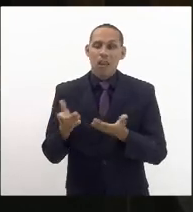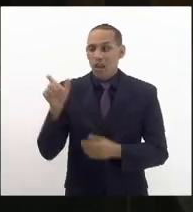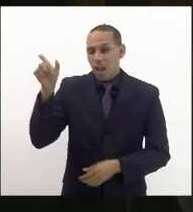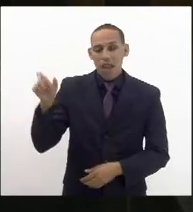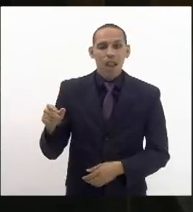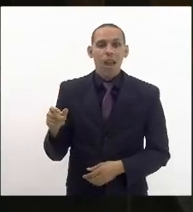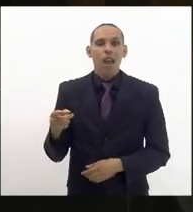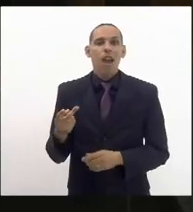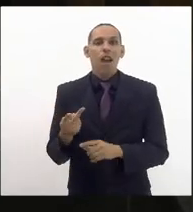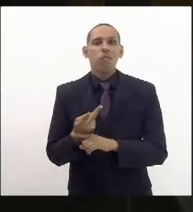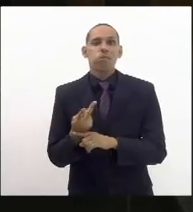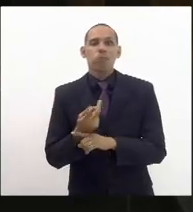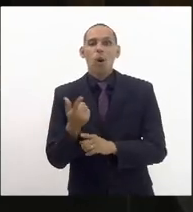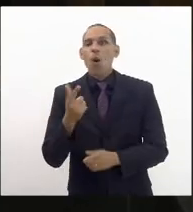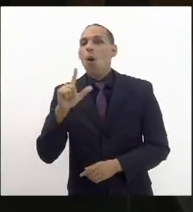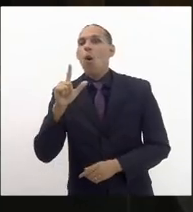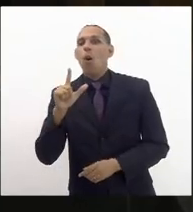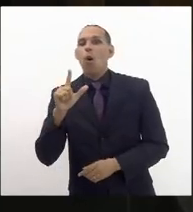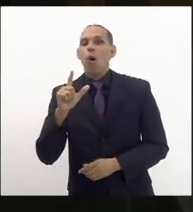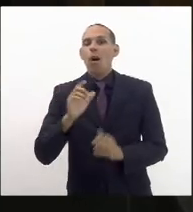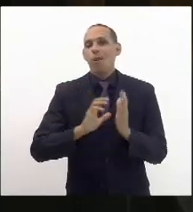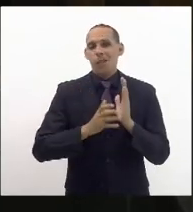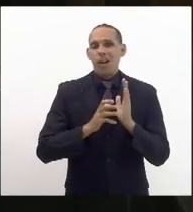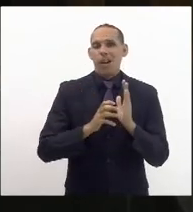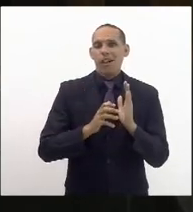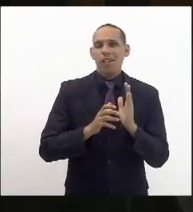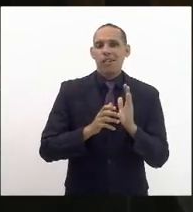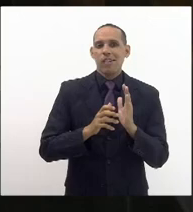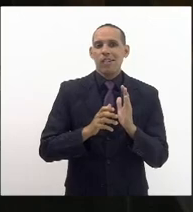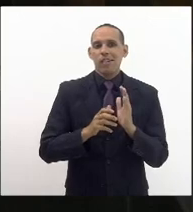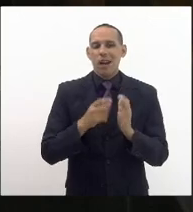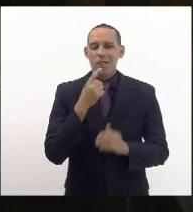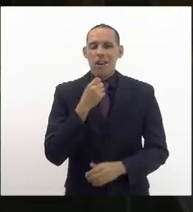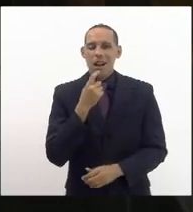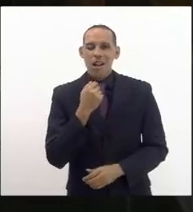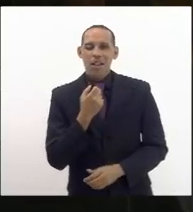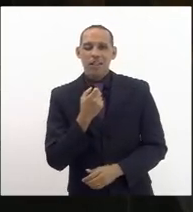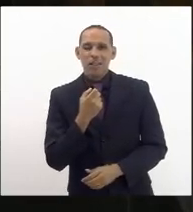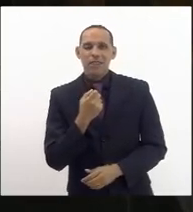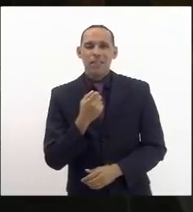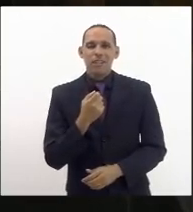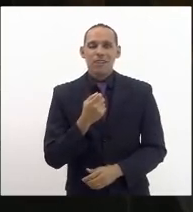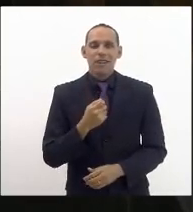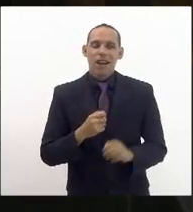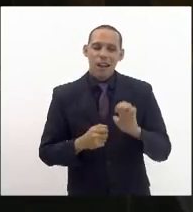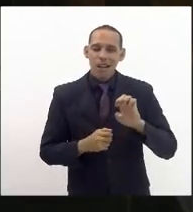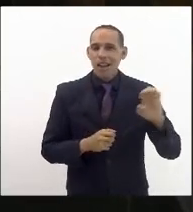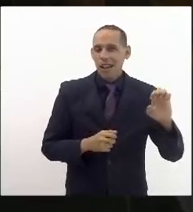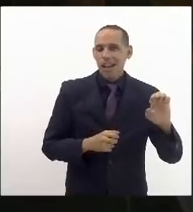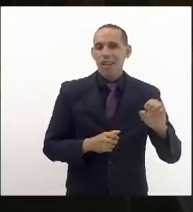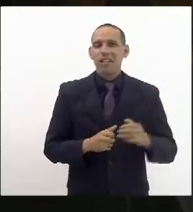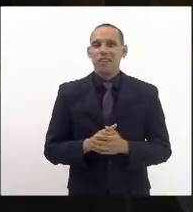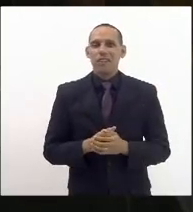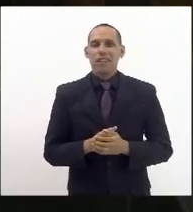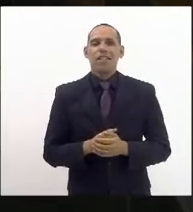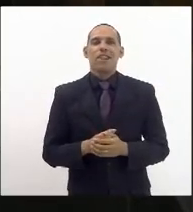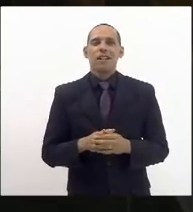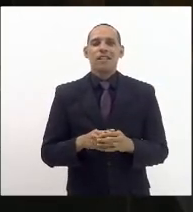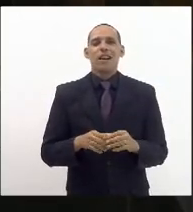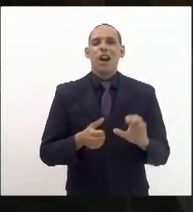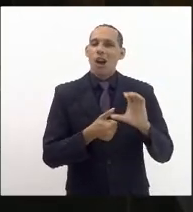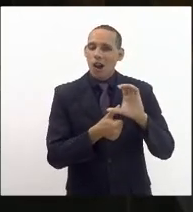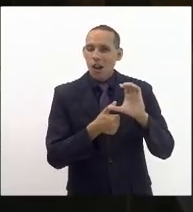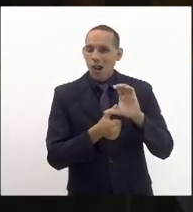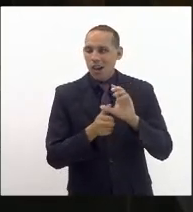arrumar outro pouso, outro partido vermelho, outro partido canhoto, outro partido comunista, igual a